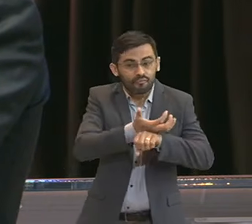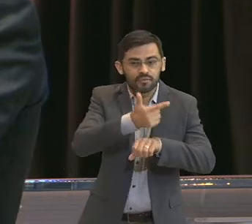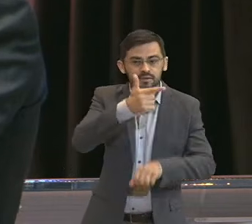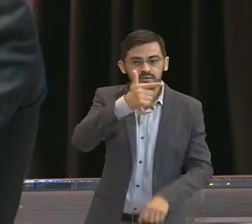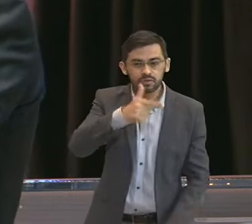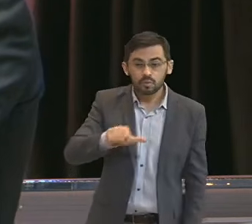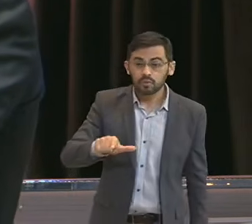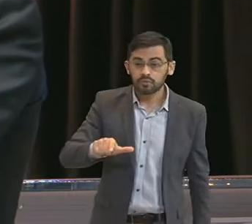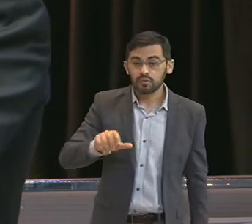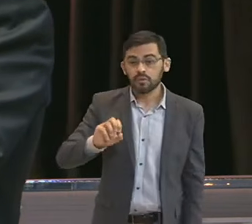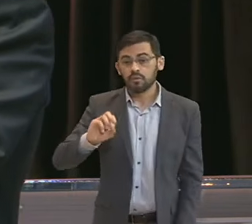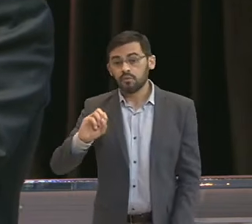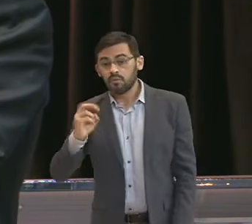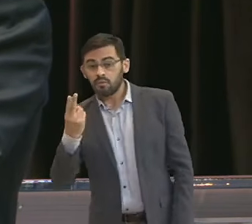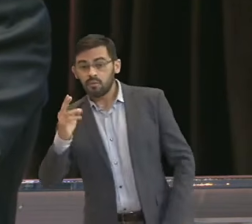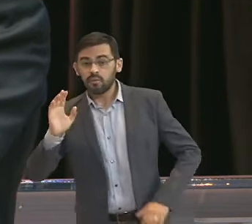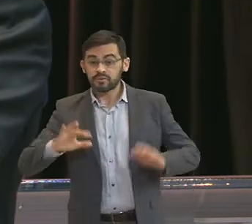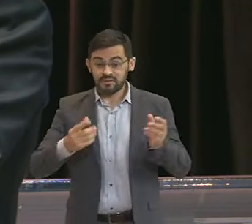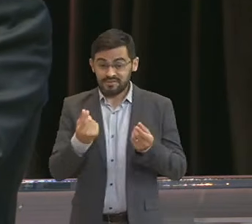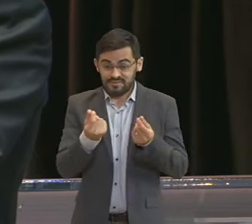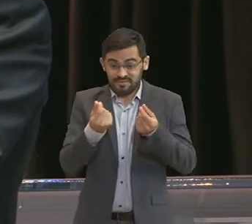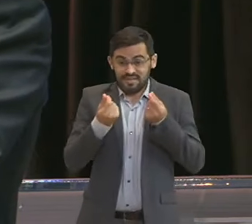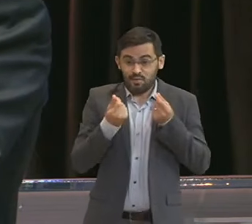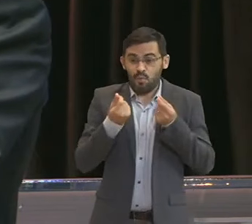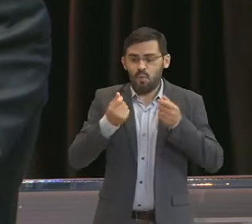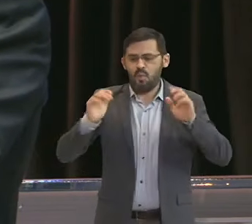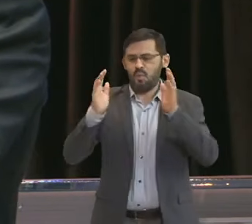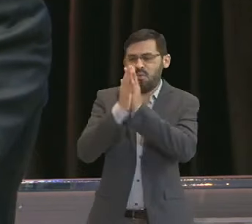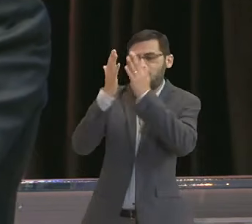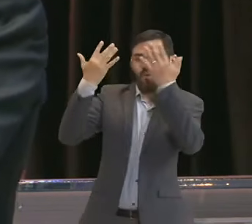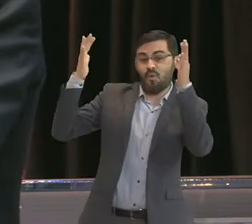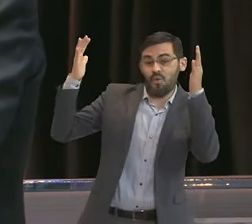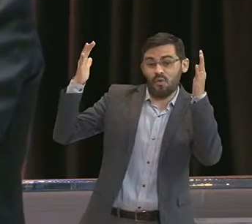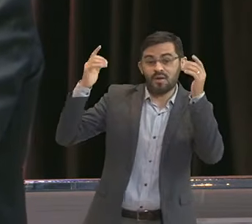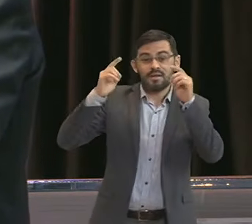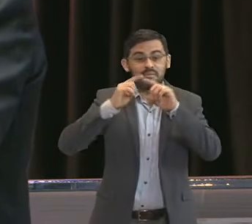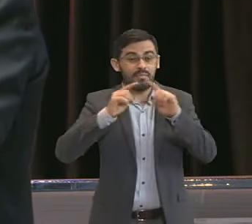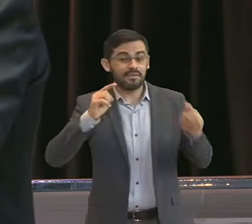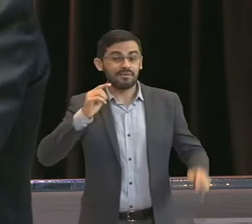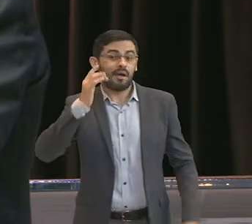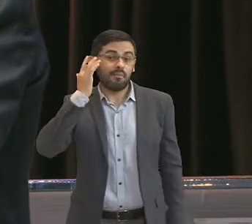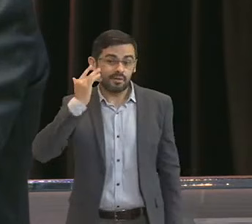Ou, se você ganhou dinheiro, você celebra, e de repente amanhã tem que ganhar